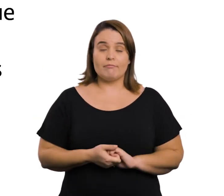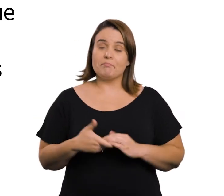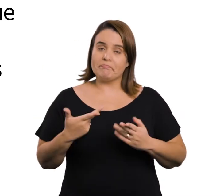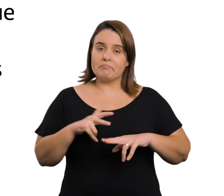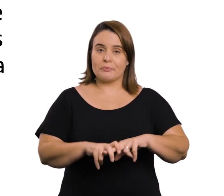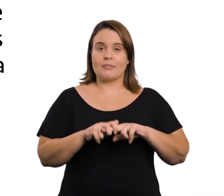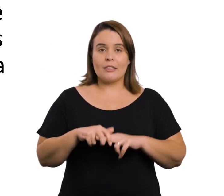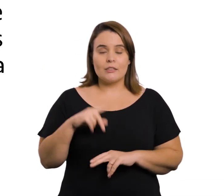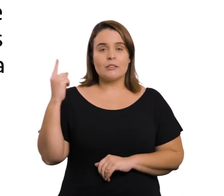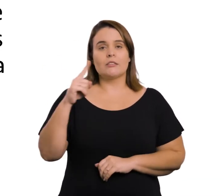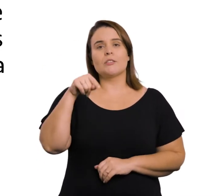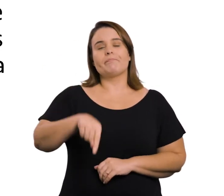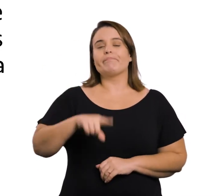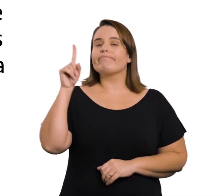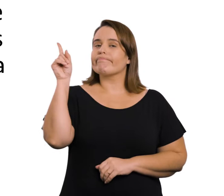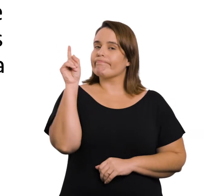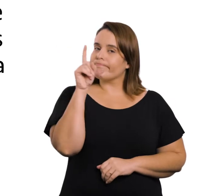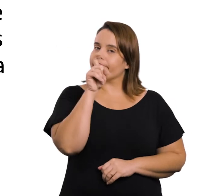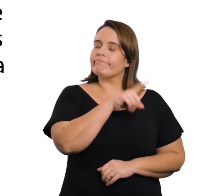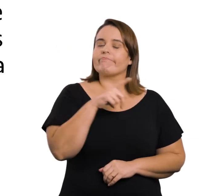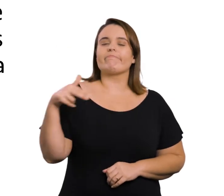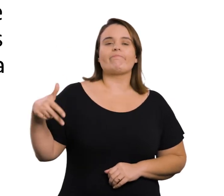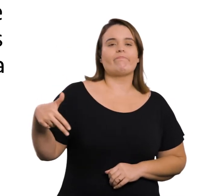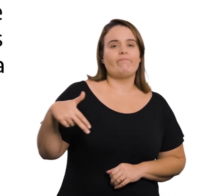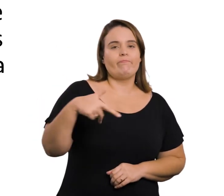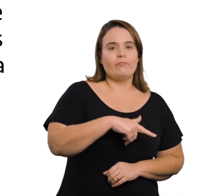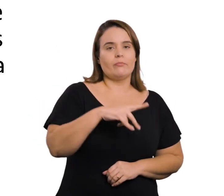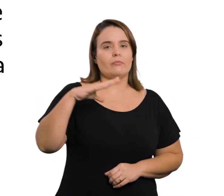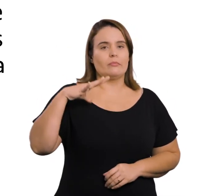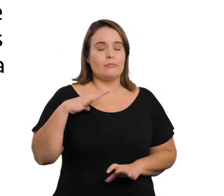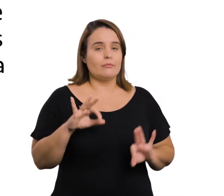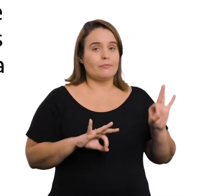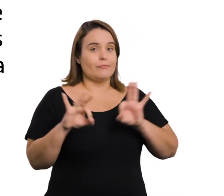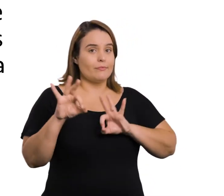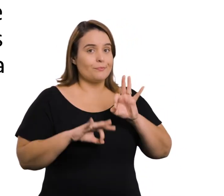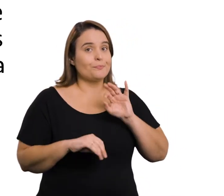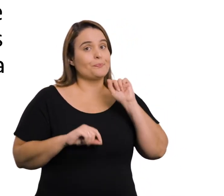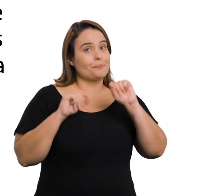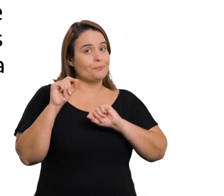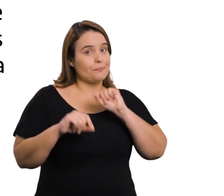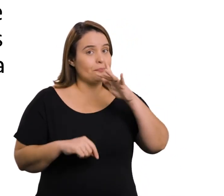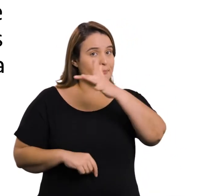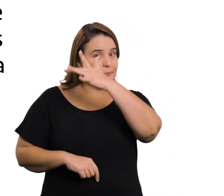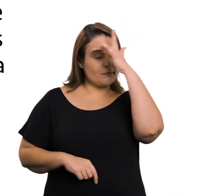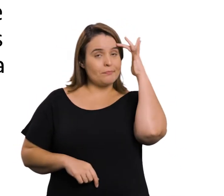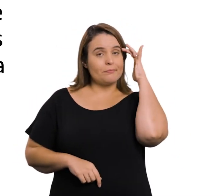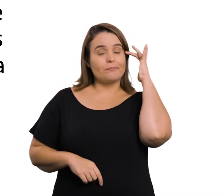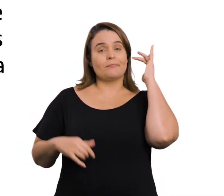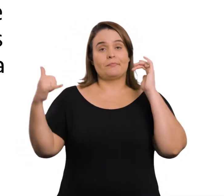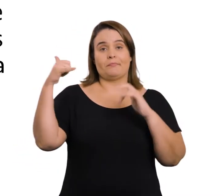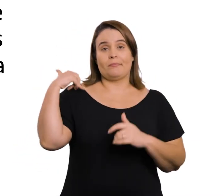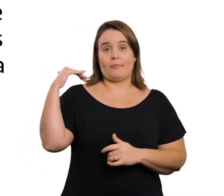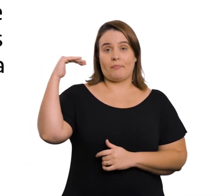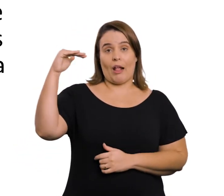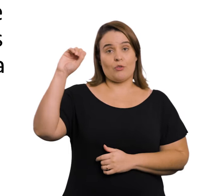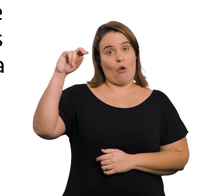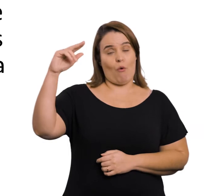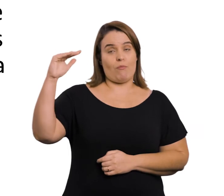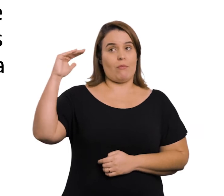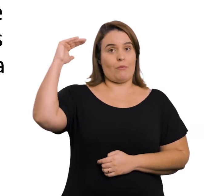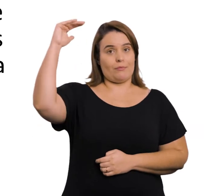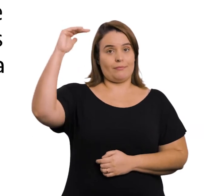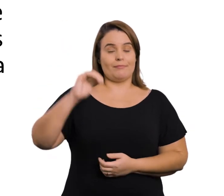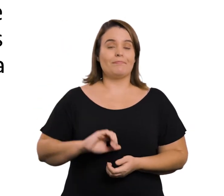idade adulta. Por conta da altura, essas pessoas têm sérias dificuldades de locomoção em cidades planejadas para indivíduos